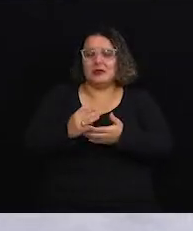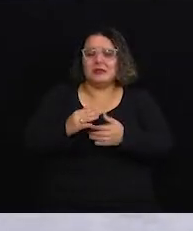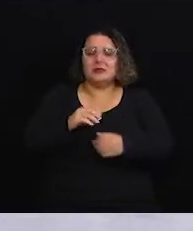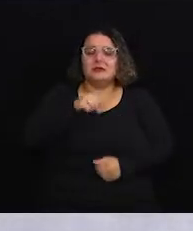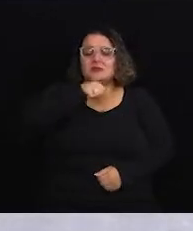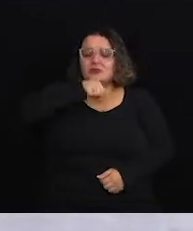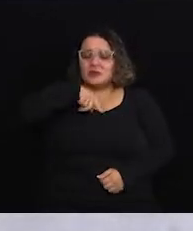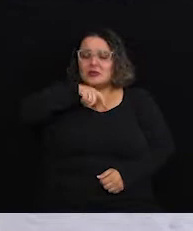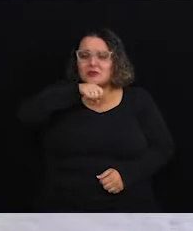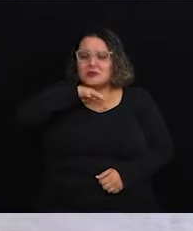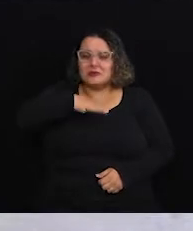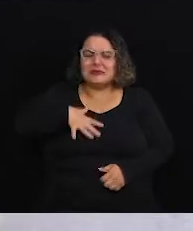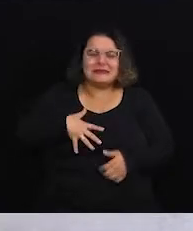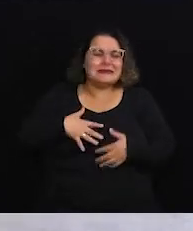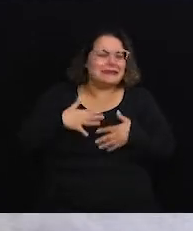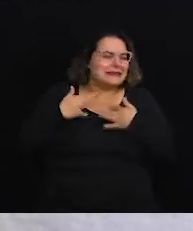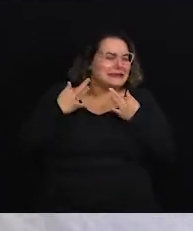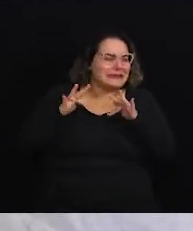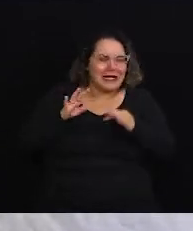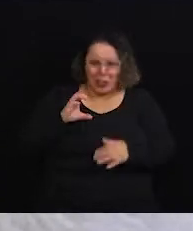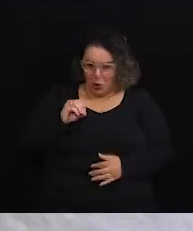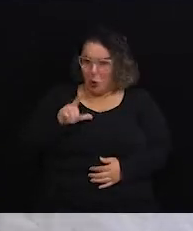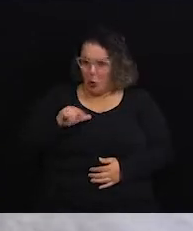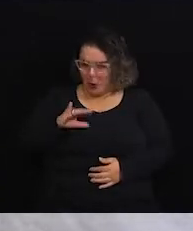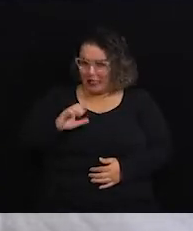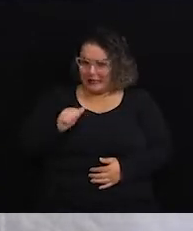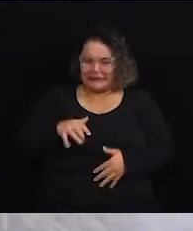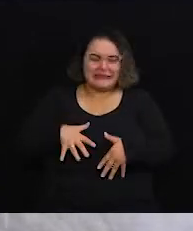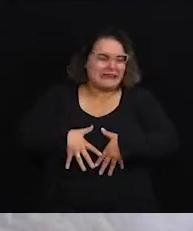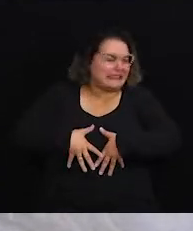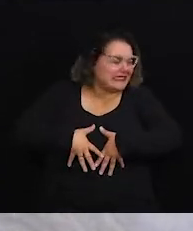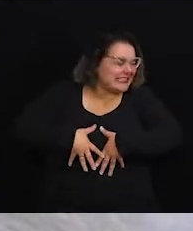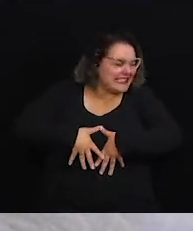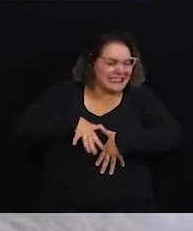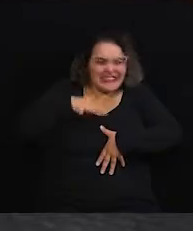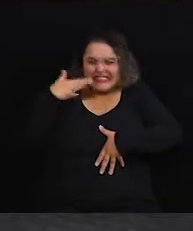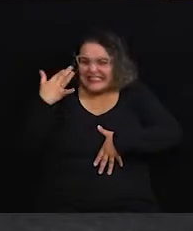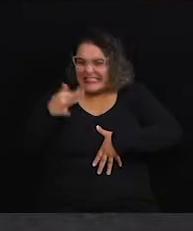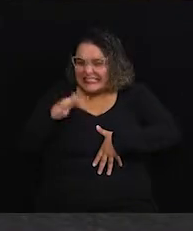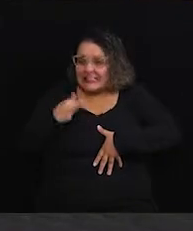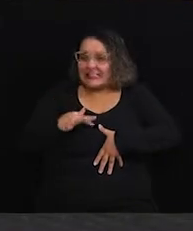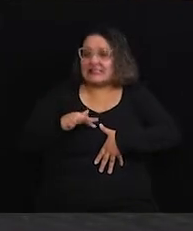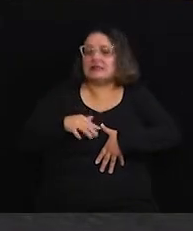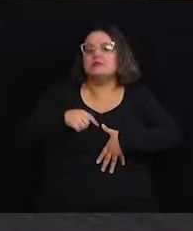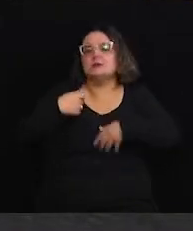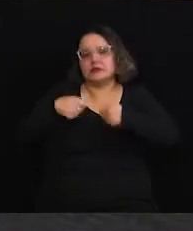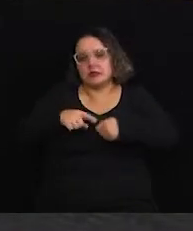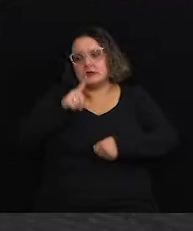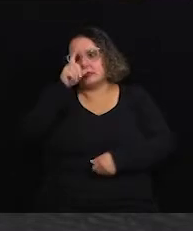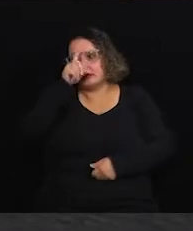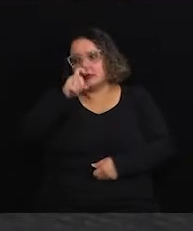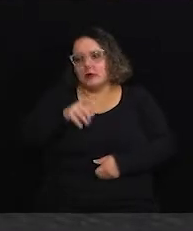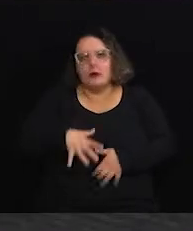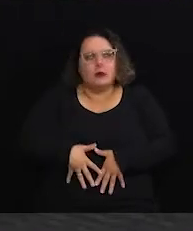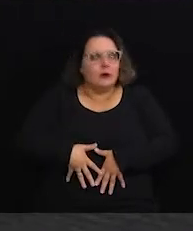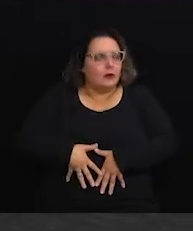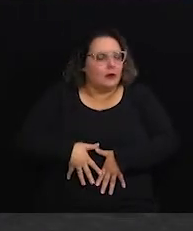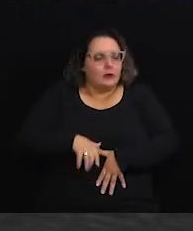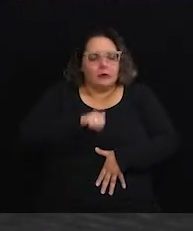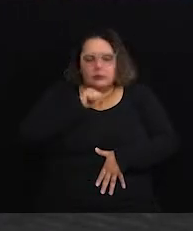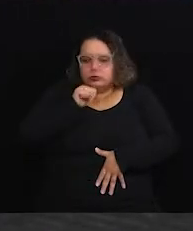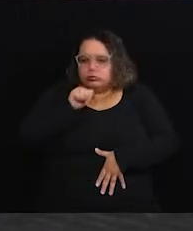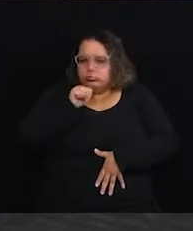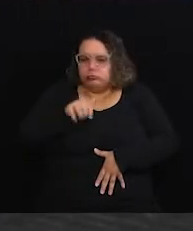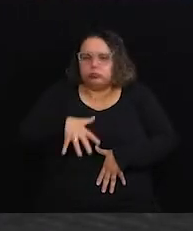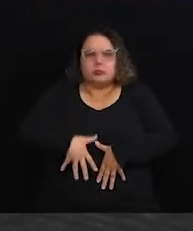menstruação, né? Que são as cólicas menstruais, que tendem a se intensificar. Então, toda mulher que tem muita cólica menstrual, é